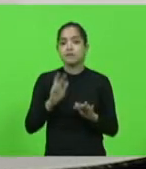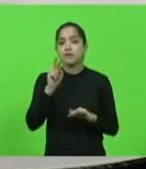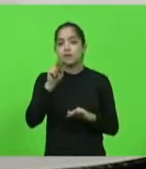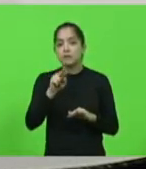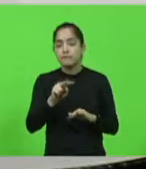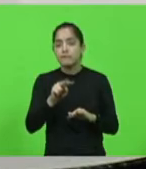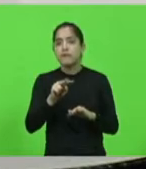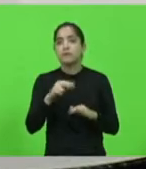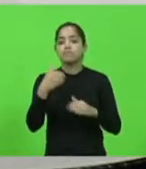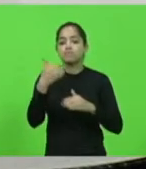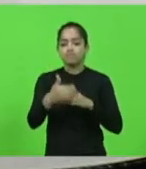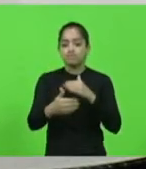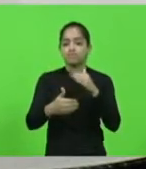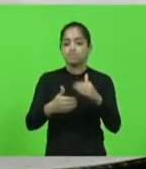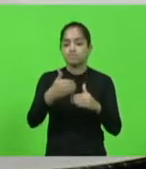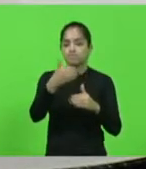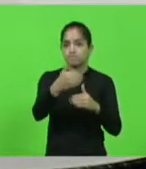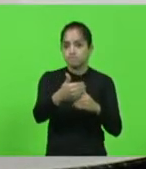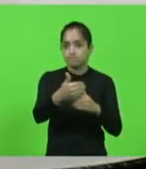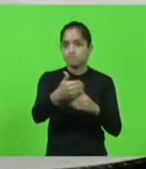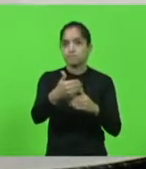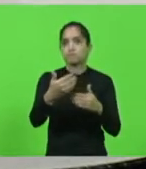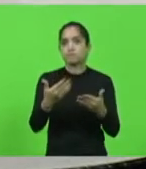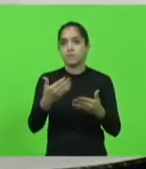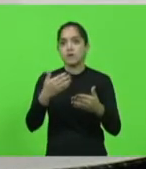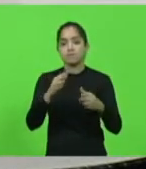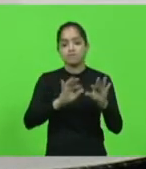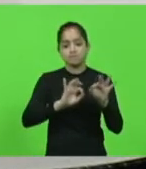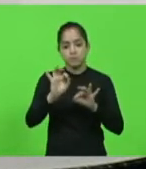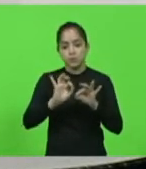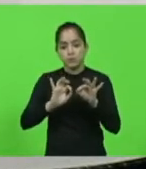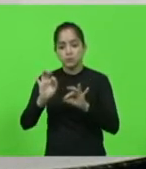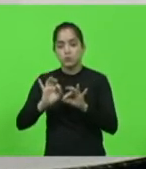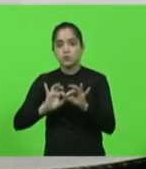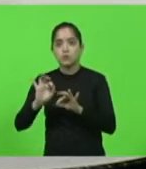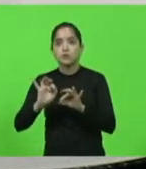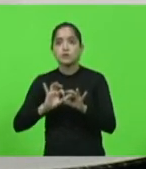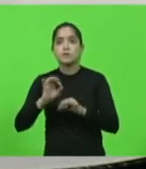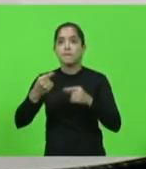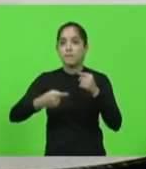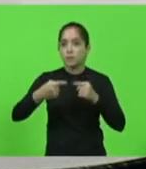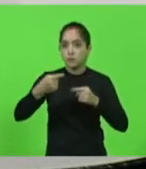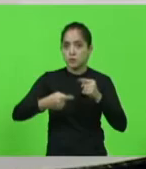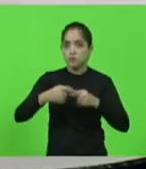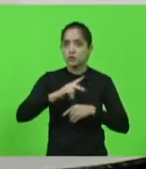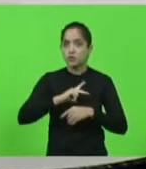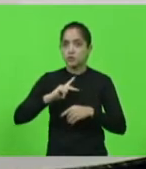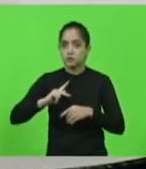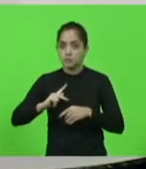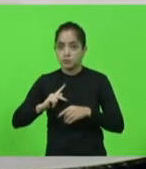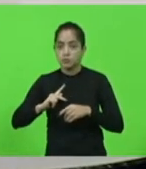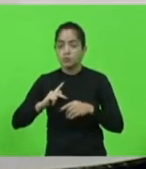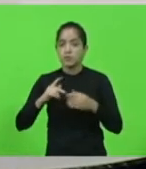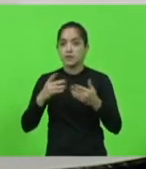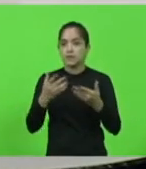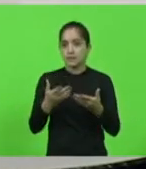dá um passo efetivo para a construção de políticas públicas que resultem